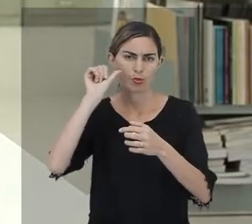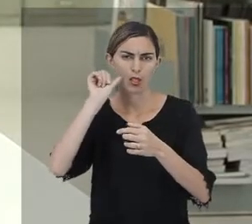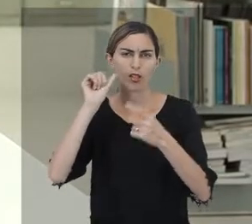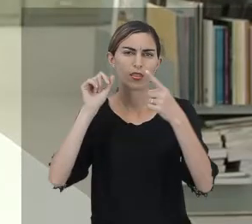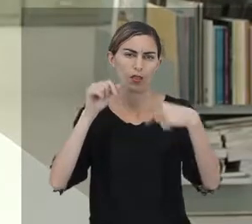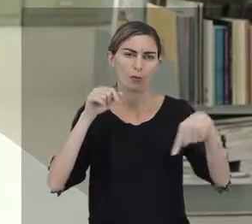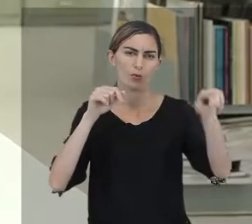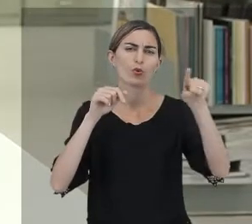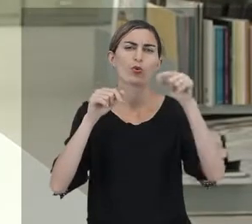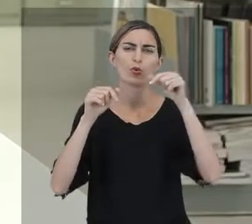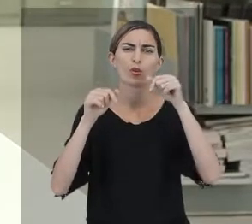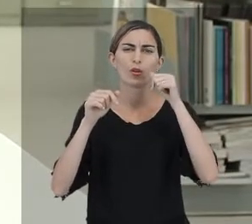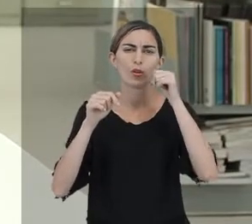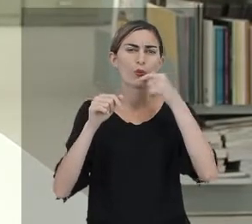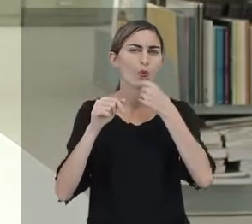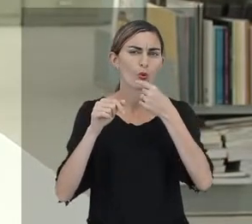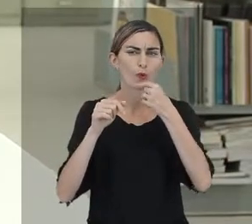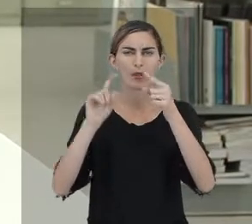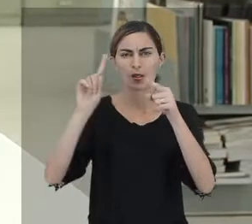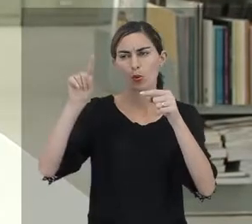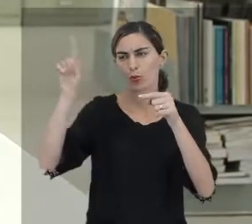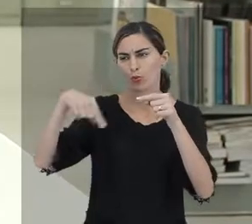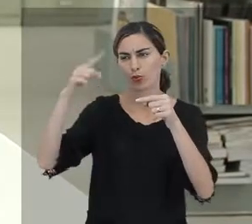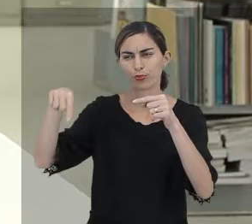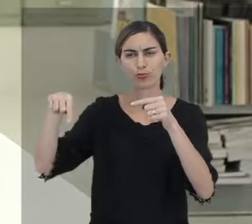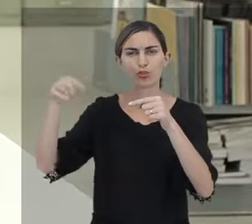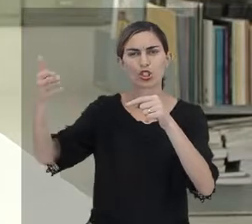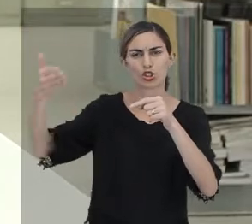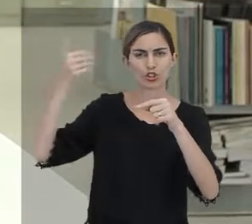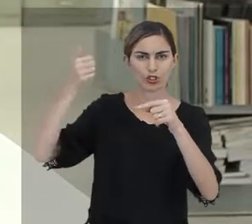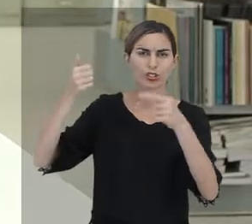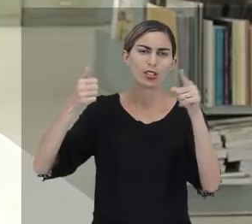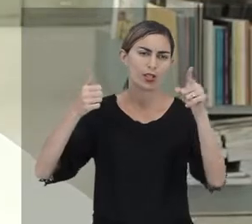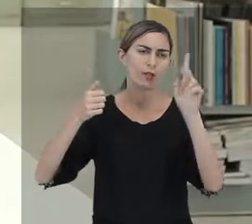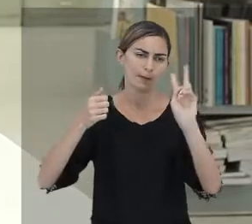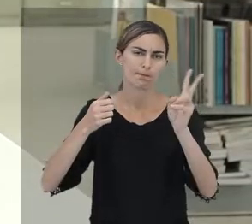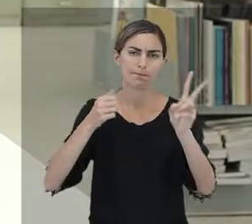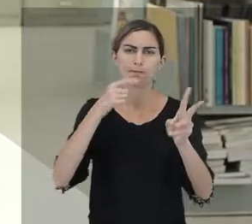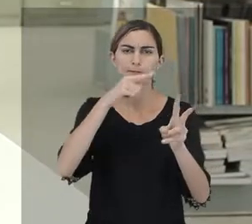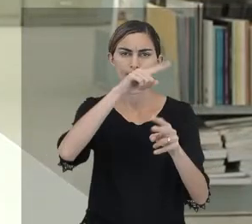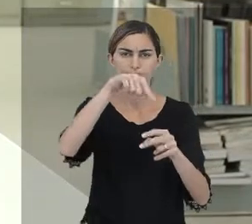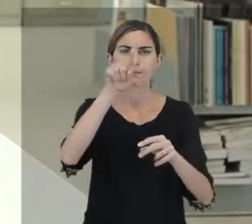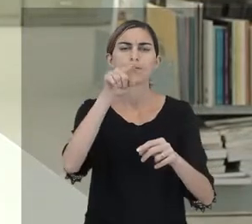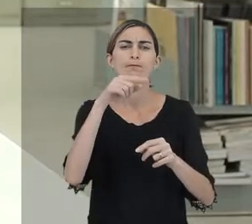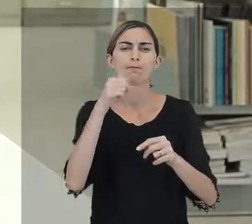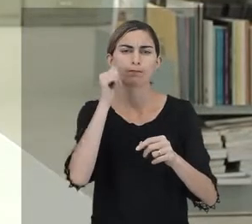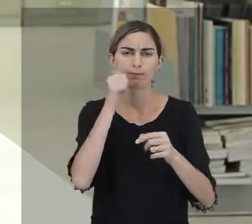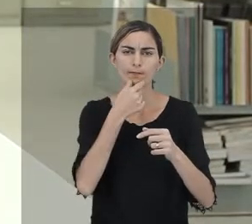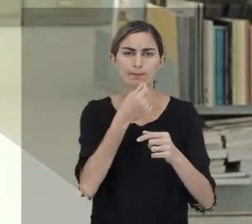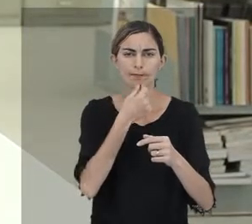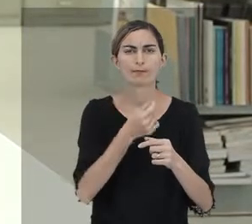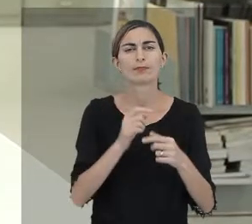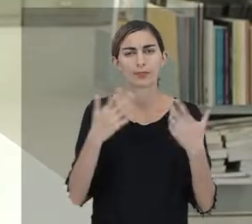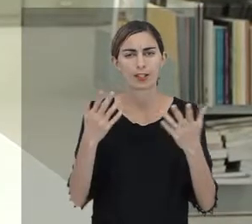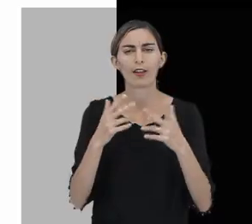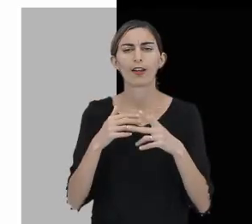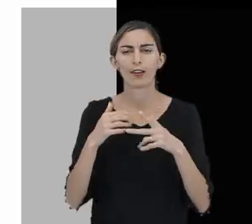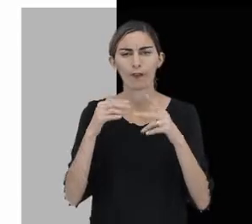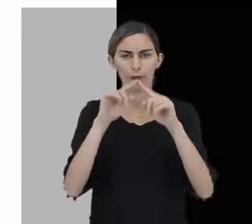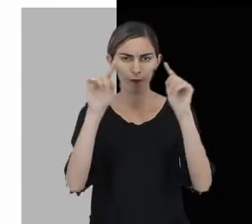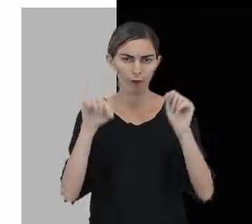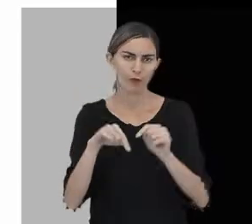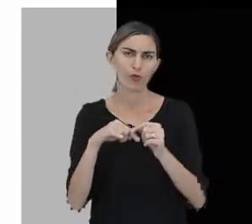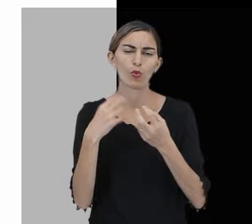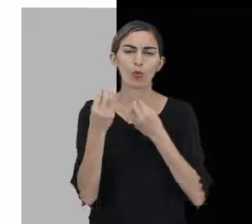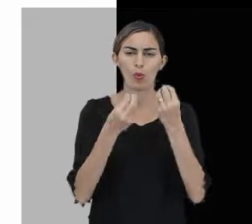masculino, o feminino é desmarcado e o masculino fica marcadinho. Então, essa aqui é a forma da gente acessar esse